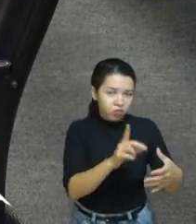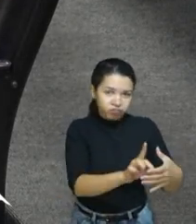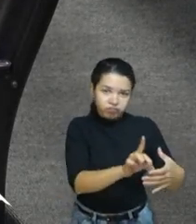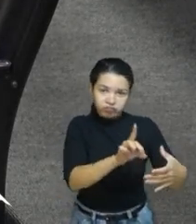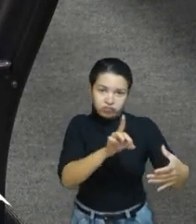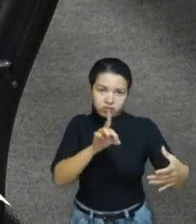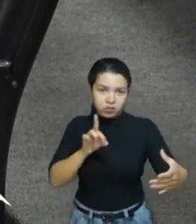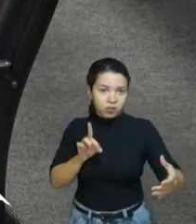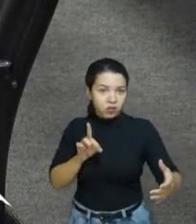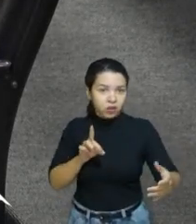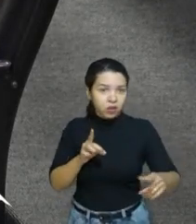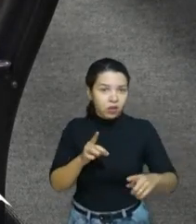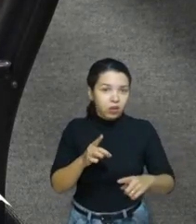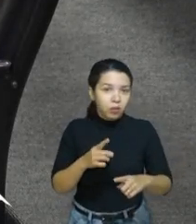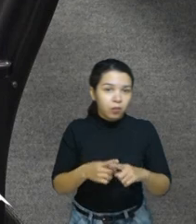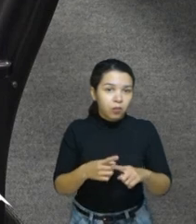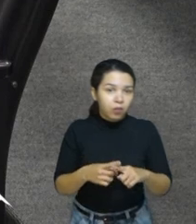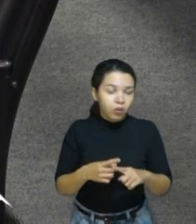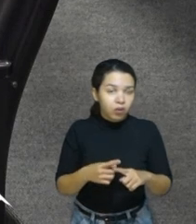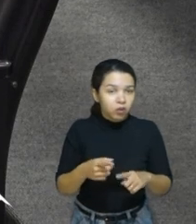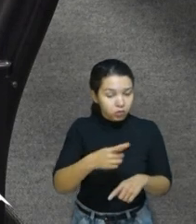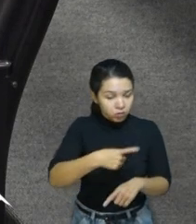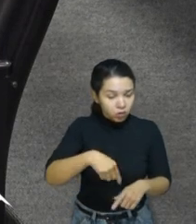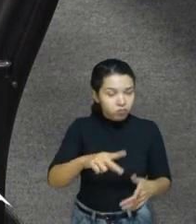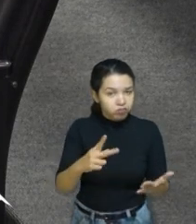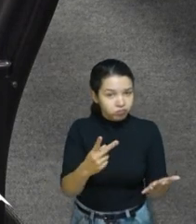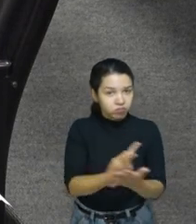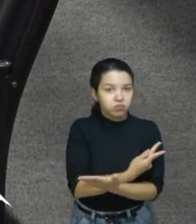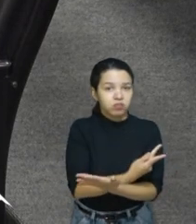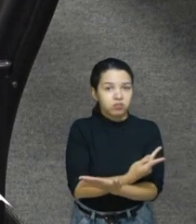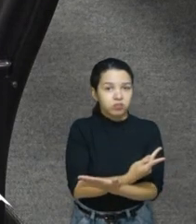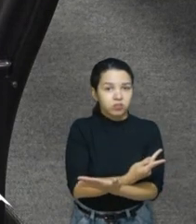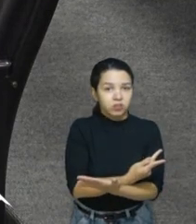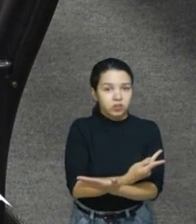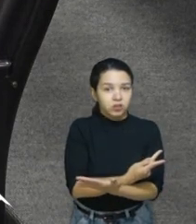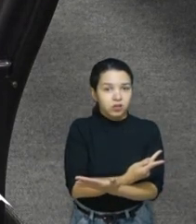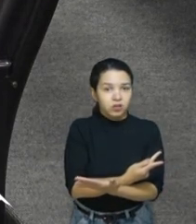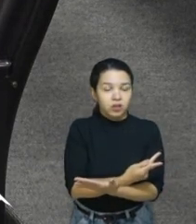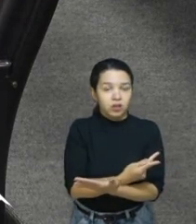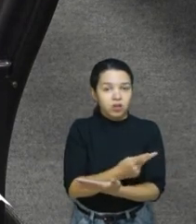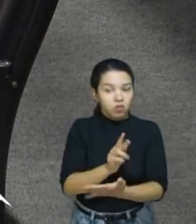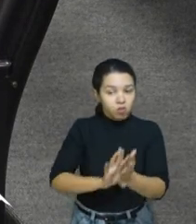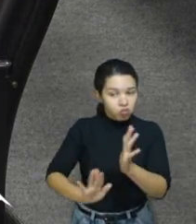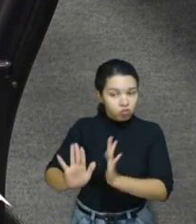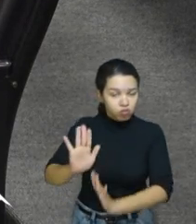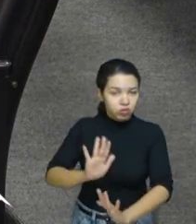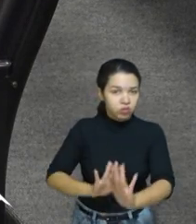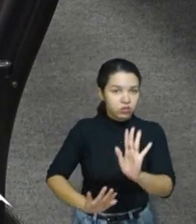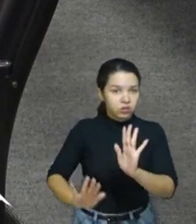poxa, a gente está falhando na prevenção e na precaução ao adotar